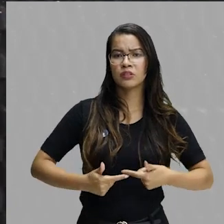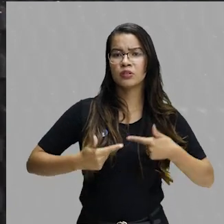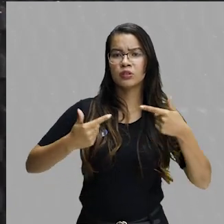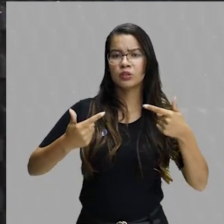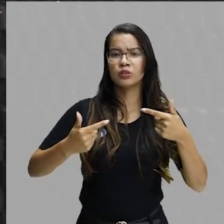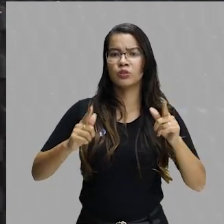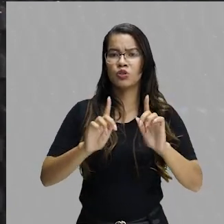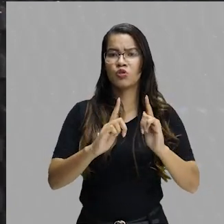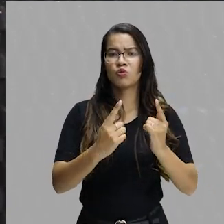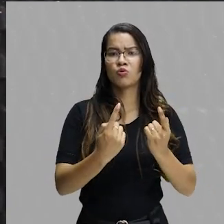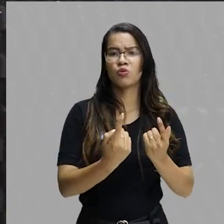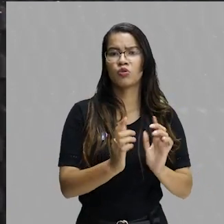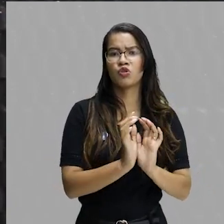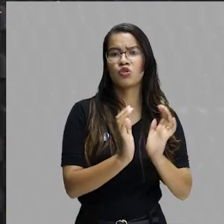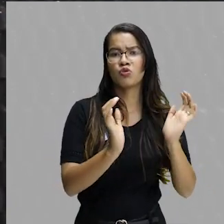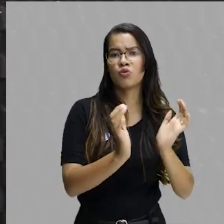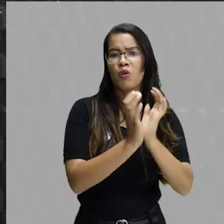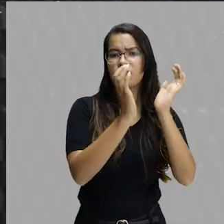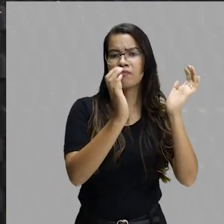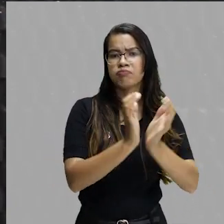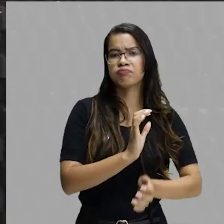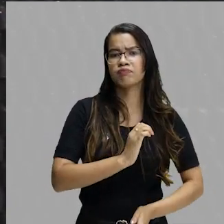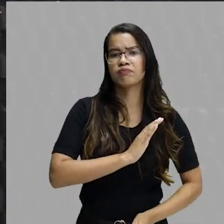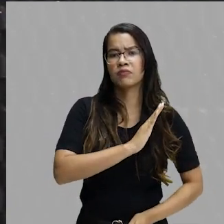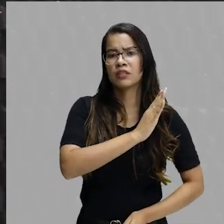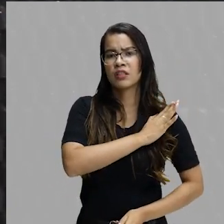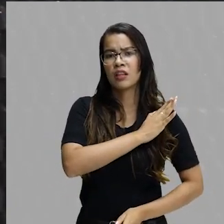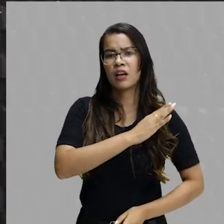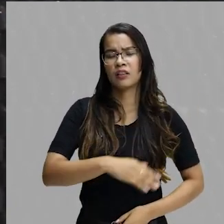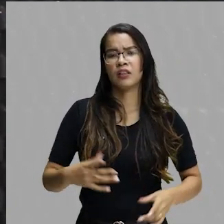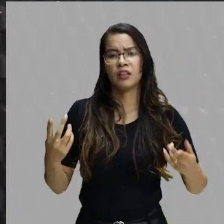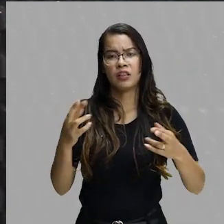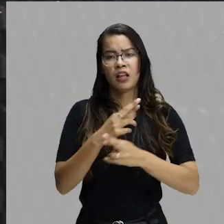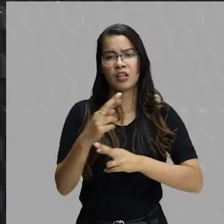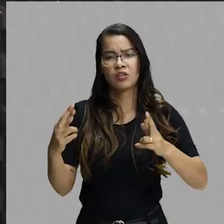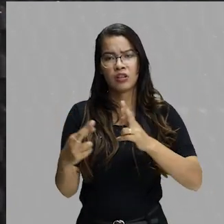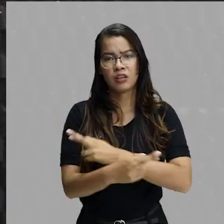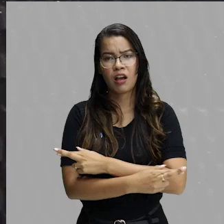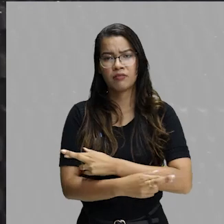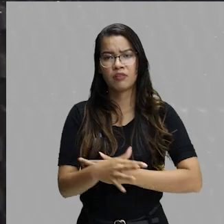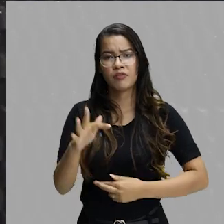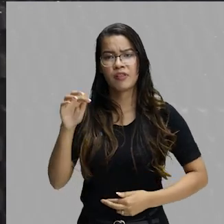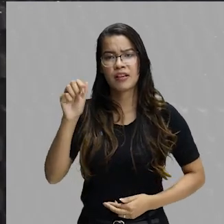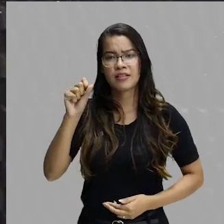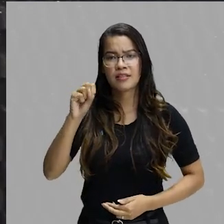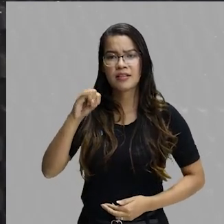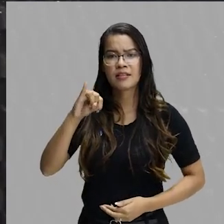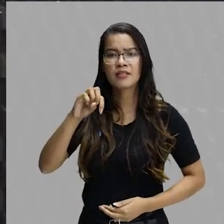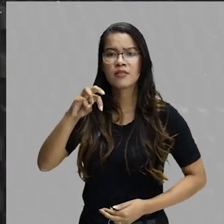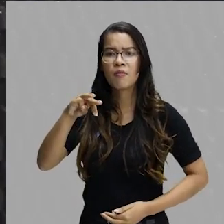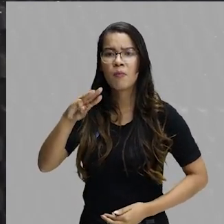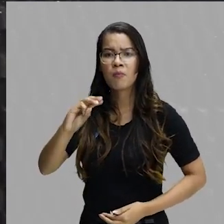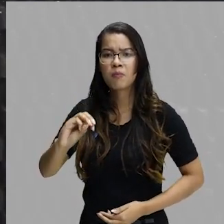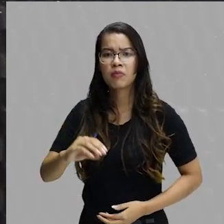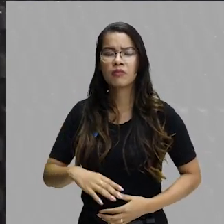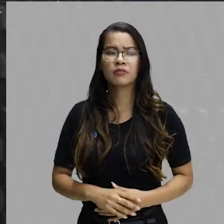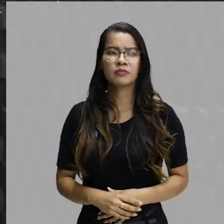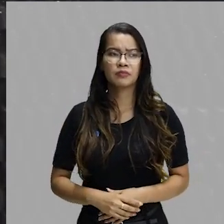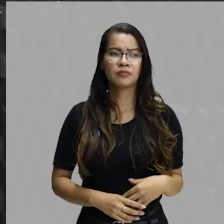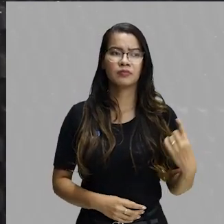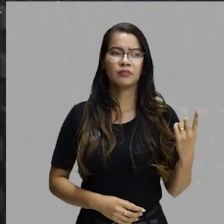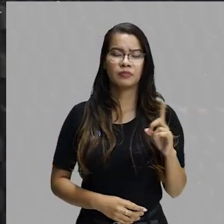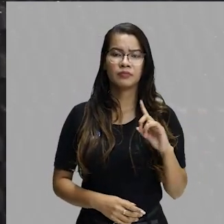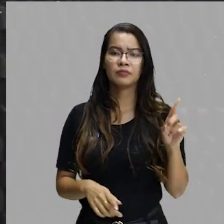paramilitares ligados ao fascismo italiano, antes de Mussolini chegar ao poder, a marcha sobre Roma. Nós temos